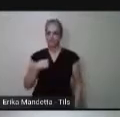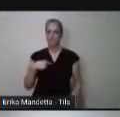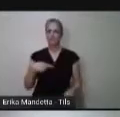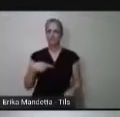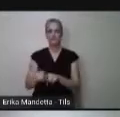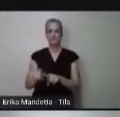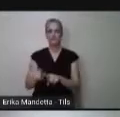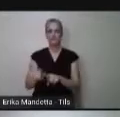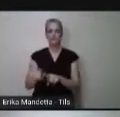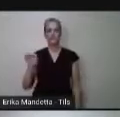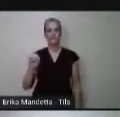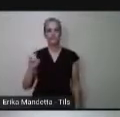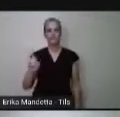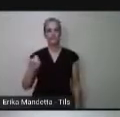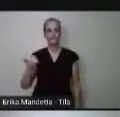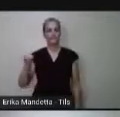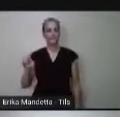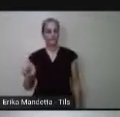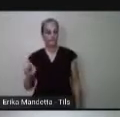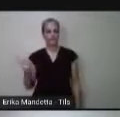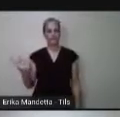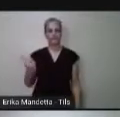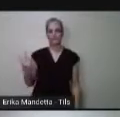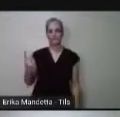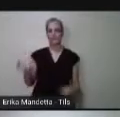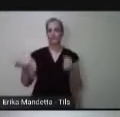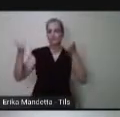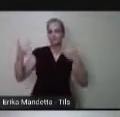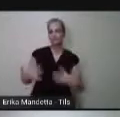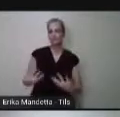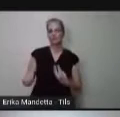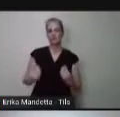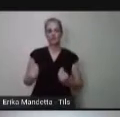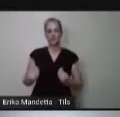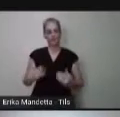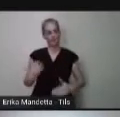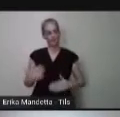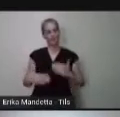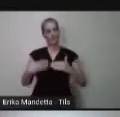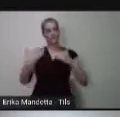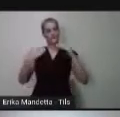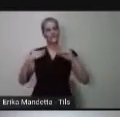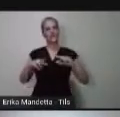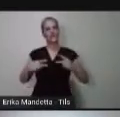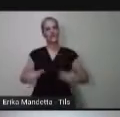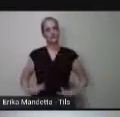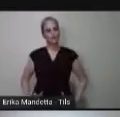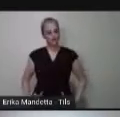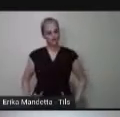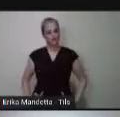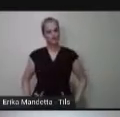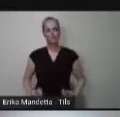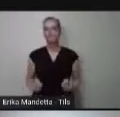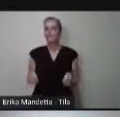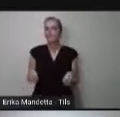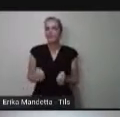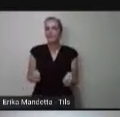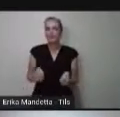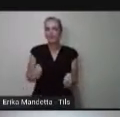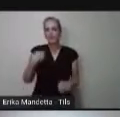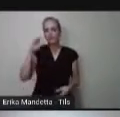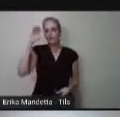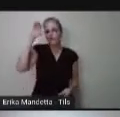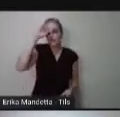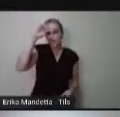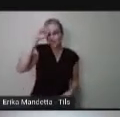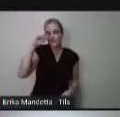tratar do desenvolvimento humano, né? Ou seja, como é possível aprender, como as crianças,